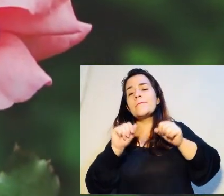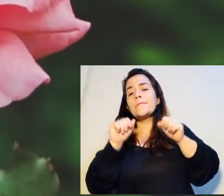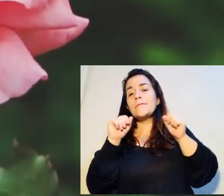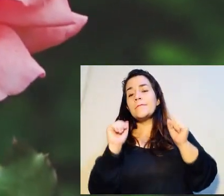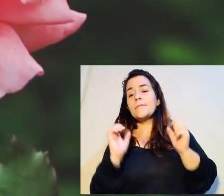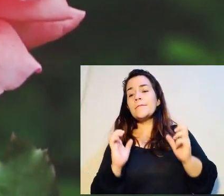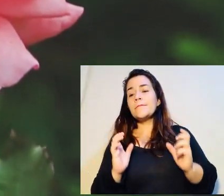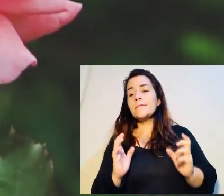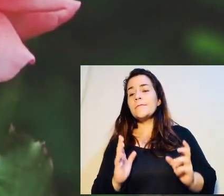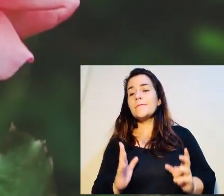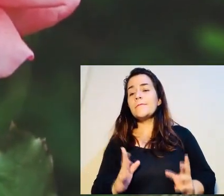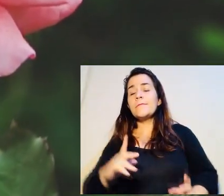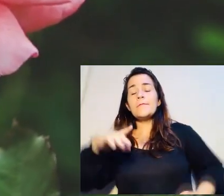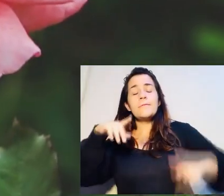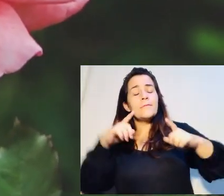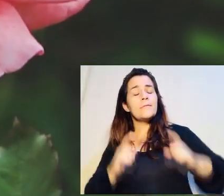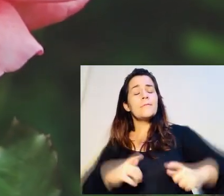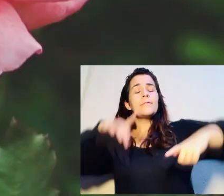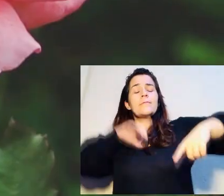nego,